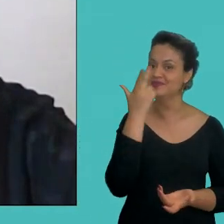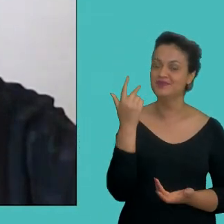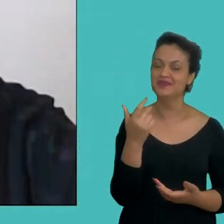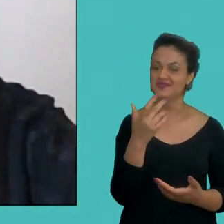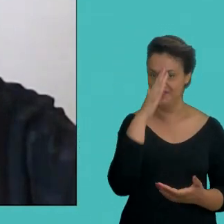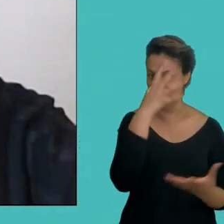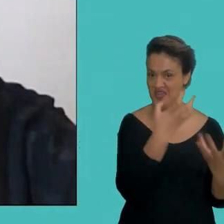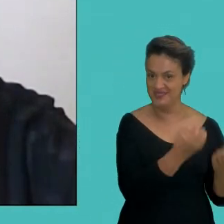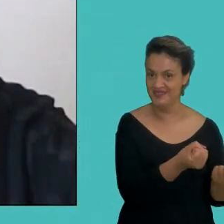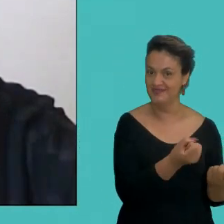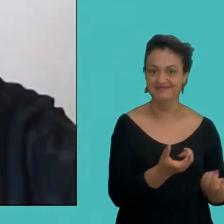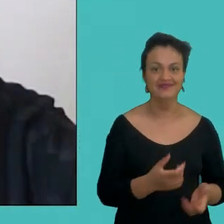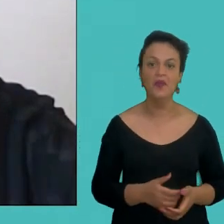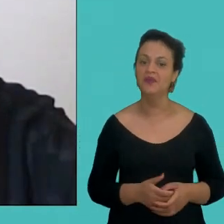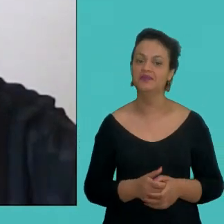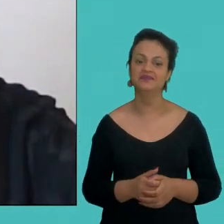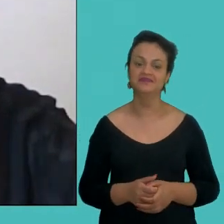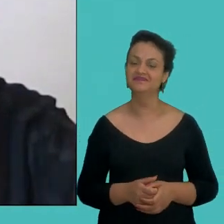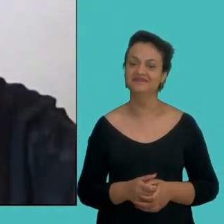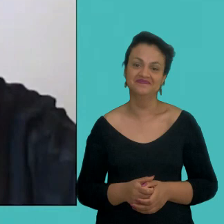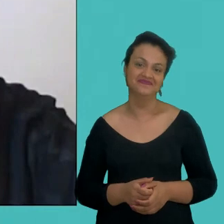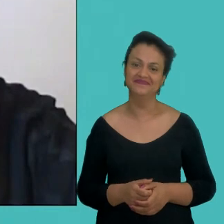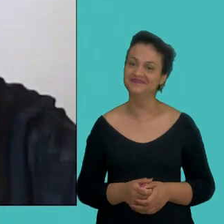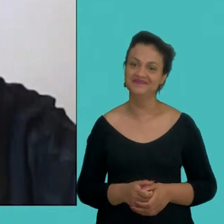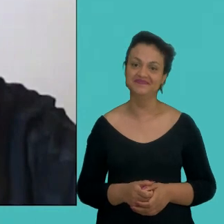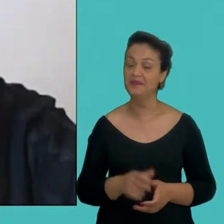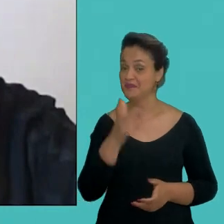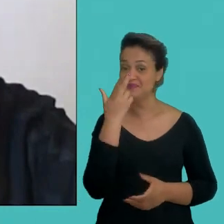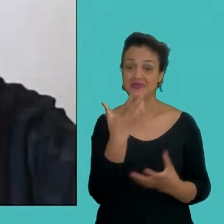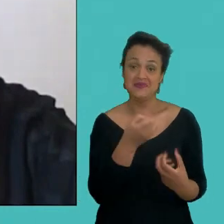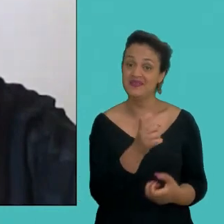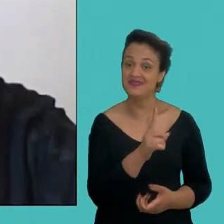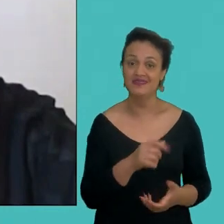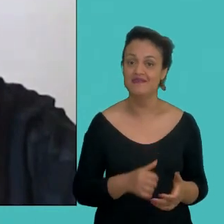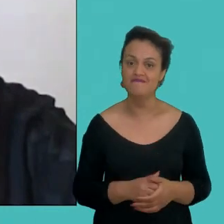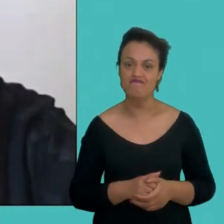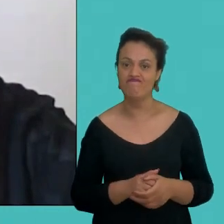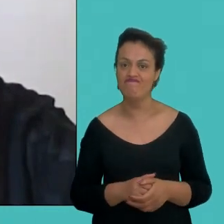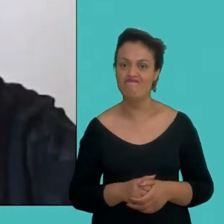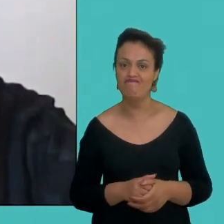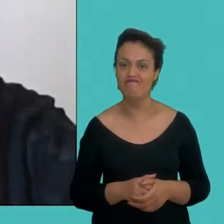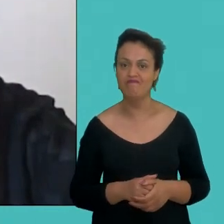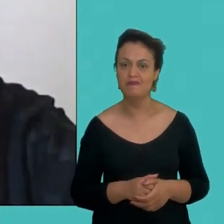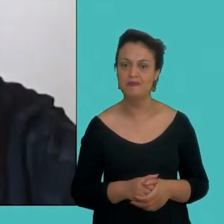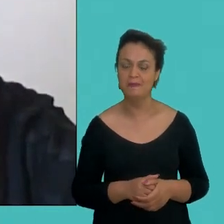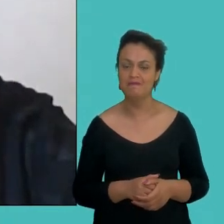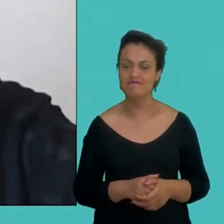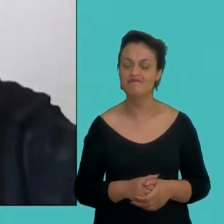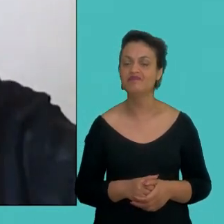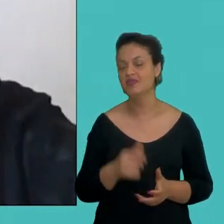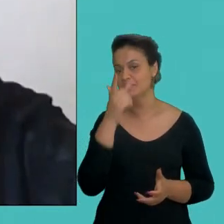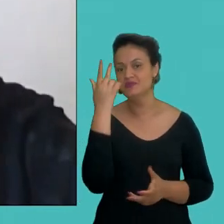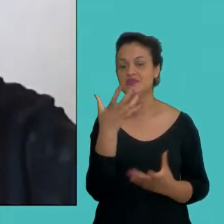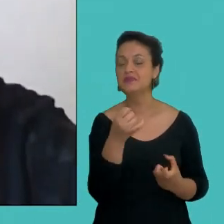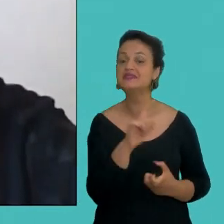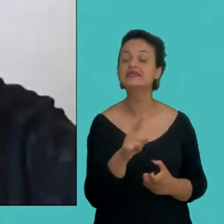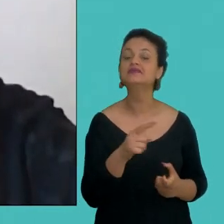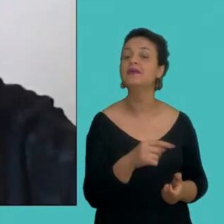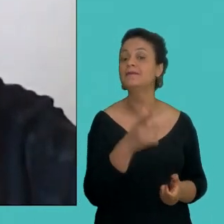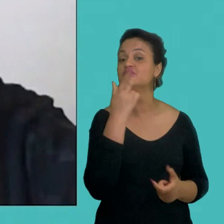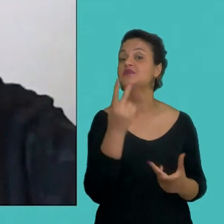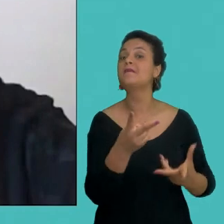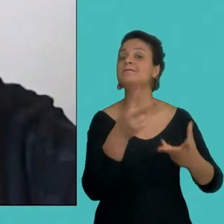o povo não é bobo. Eu não vou conseguir prosseguir até o fim. O povo não é bobo.